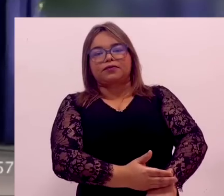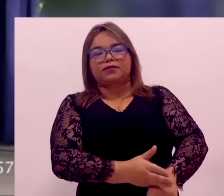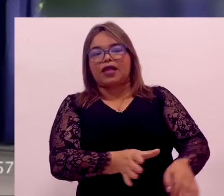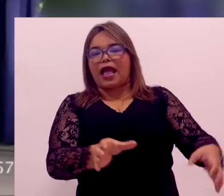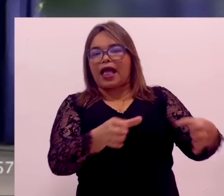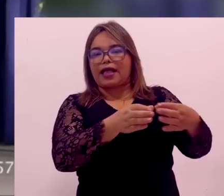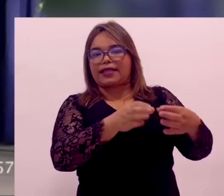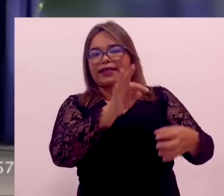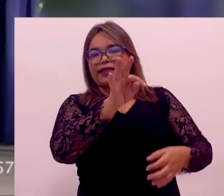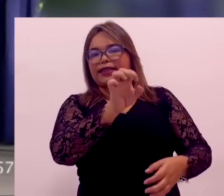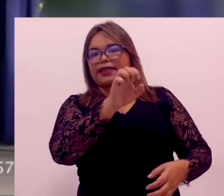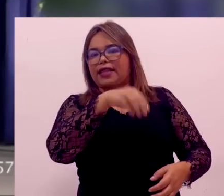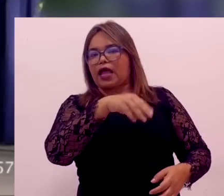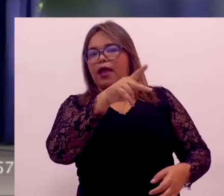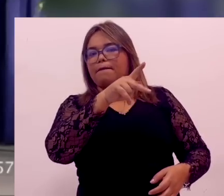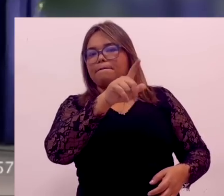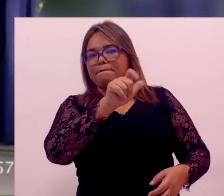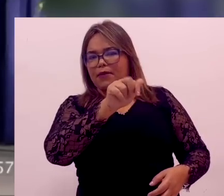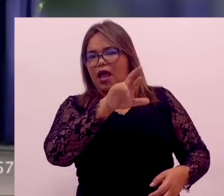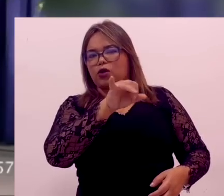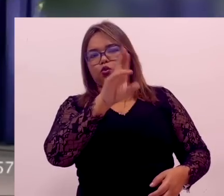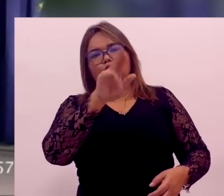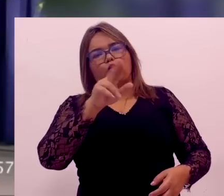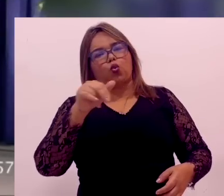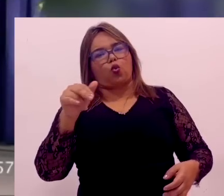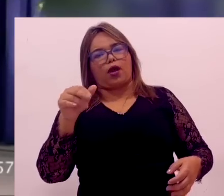os templários nunca morreram de fato.